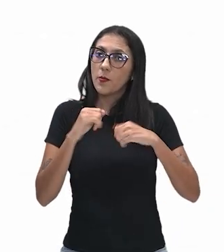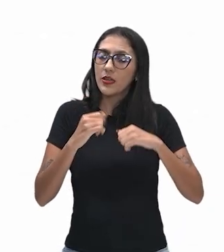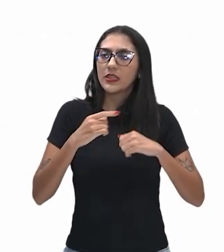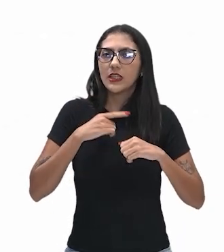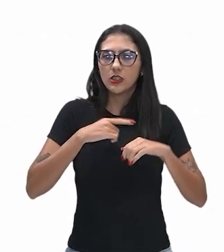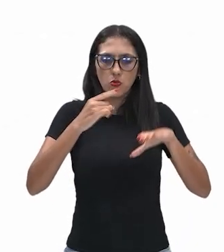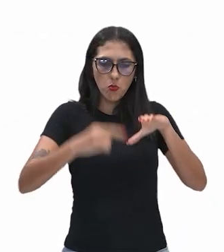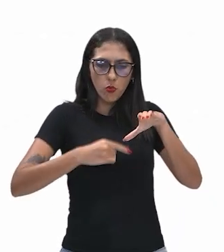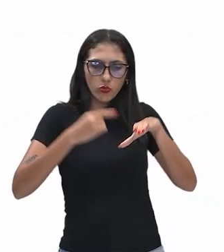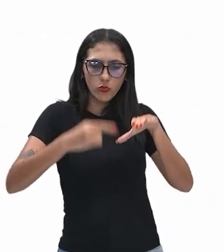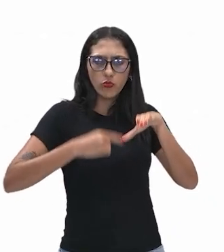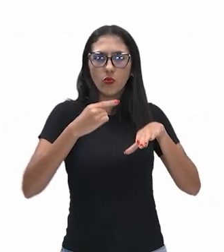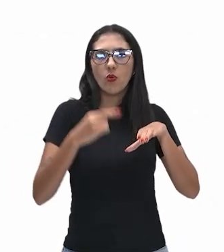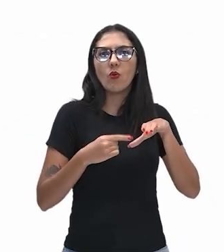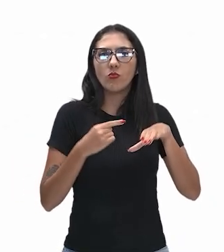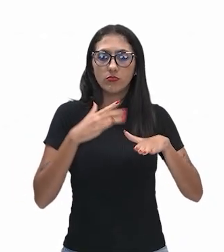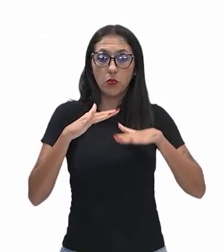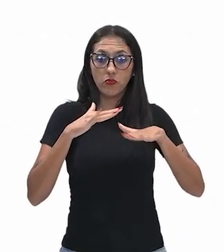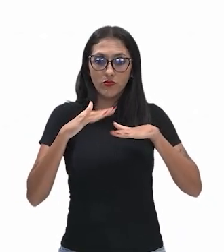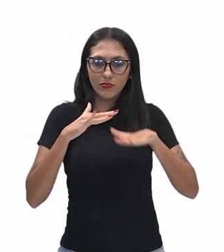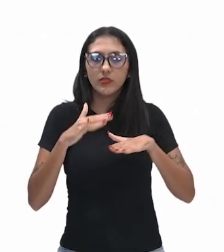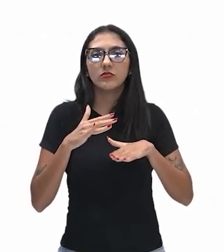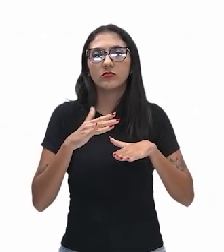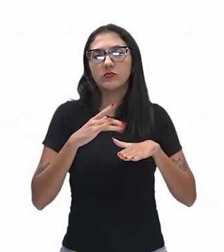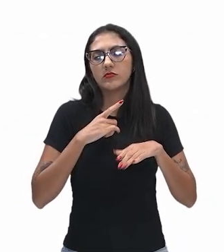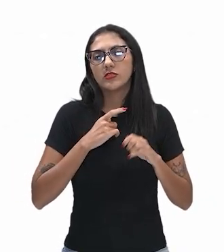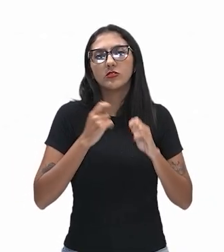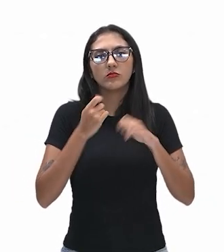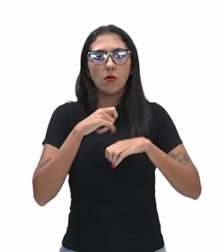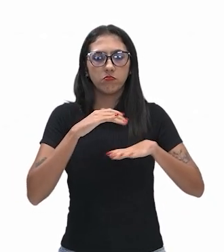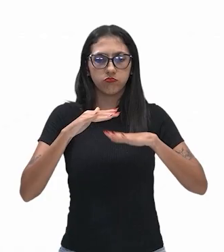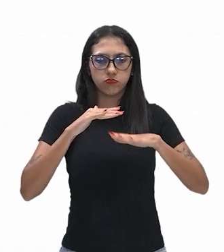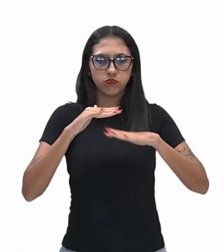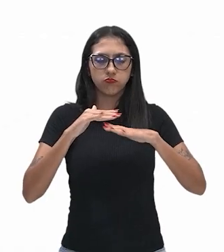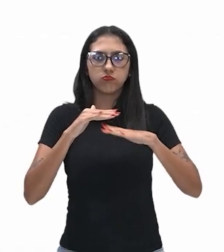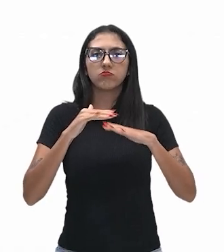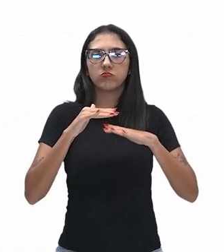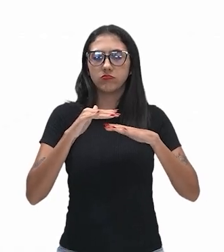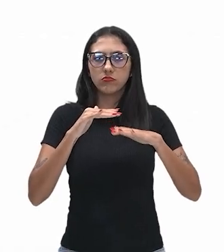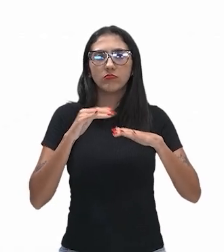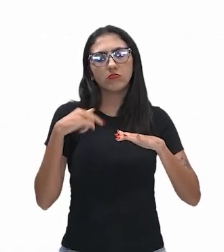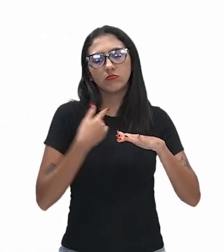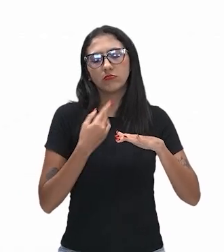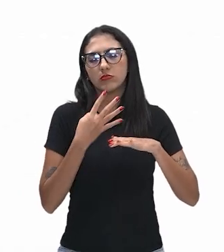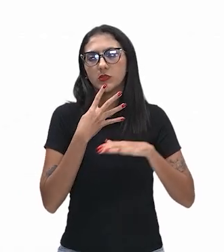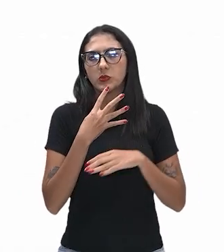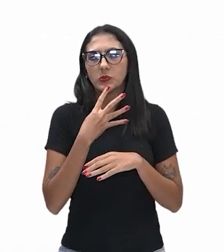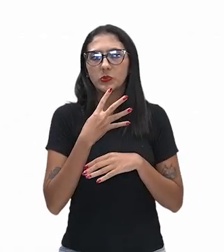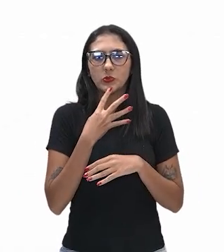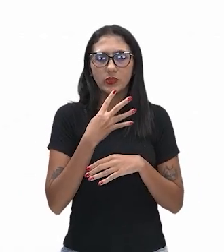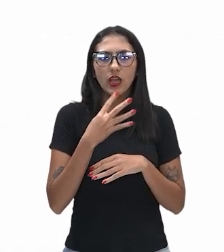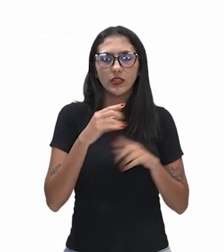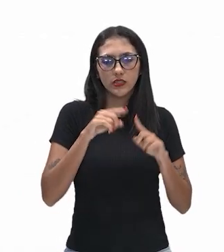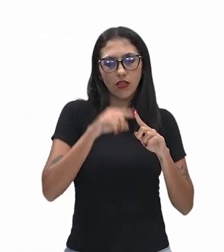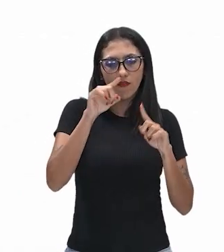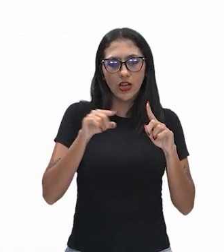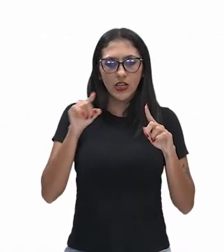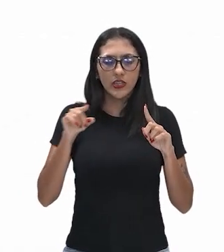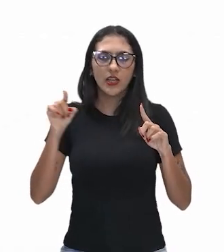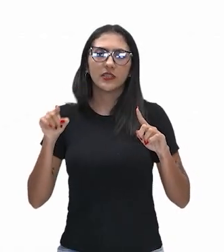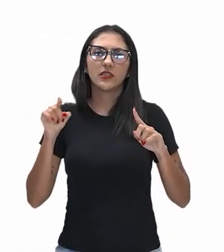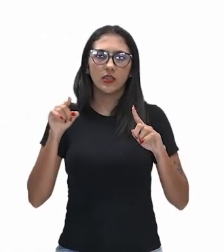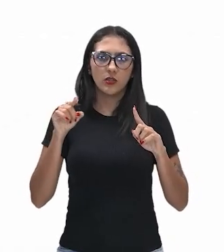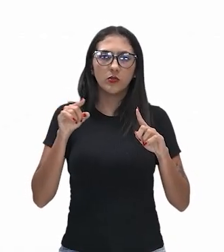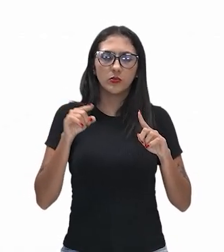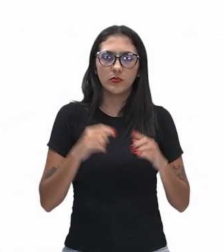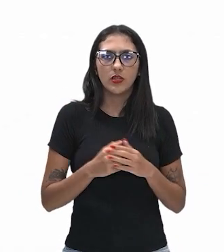turbina para ativar aquele efeito, aquele fenômeno, né, que é sobre a variação do fluxo